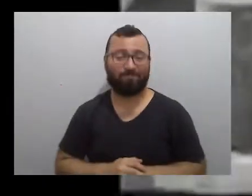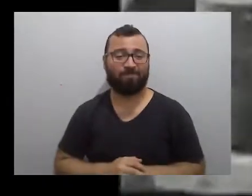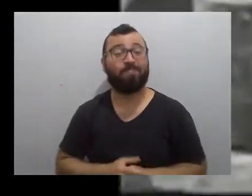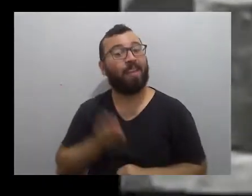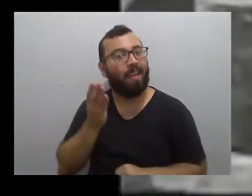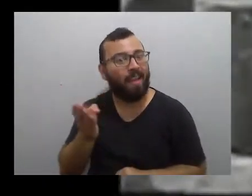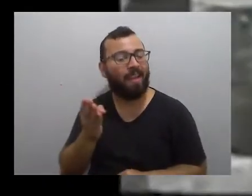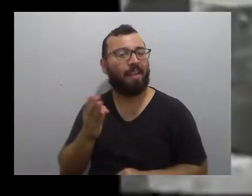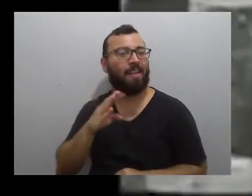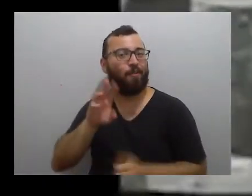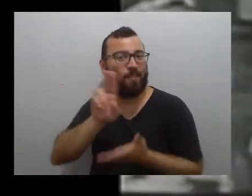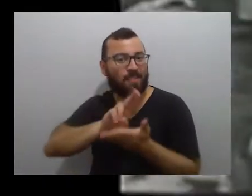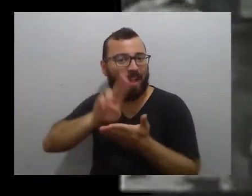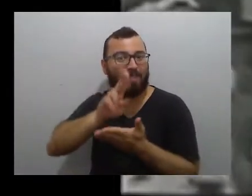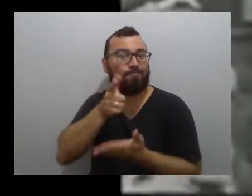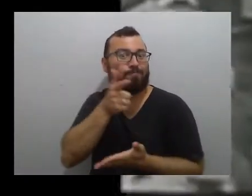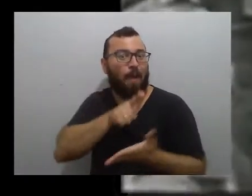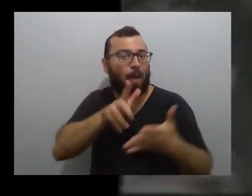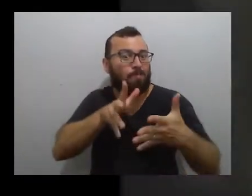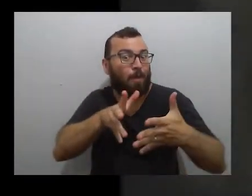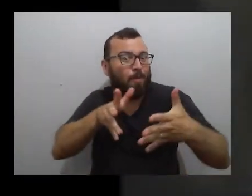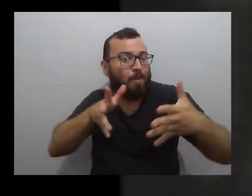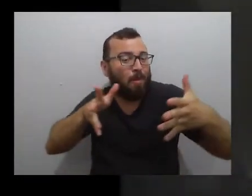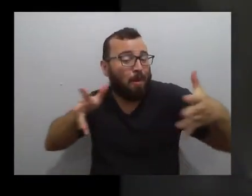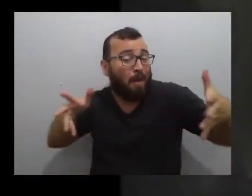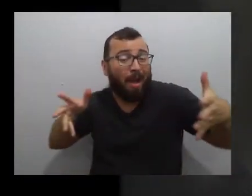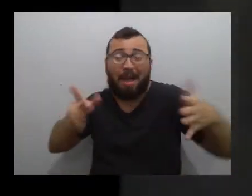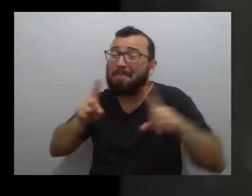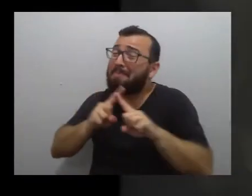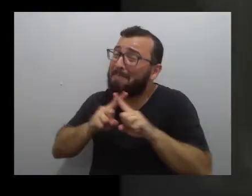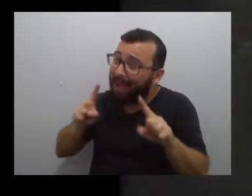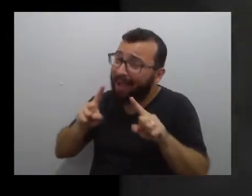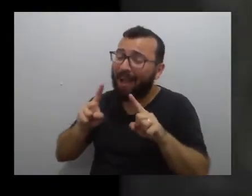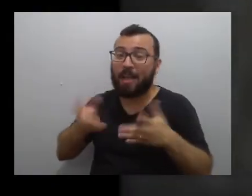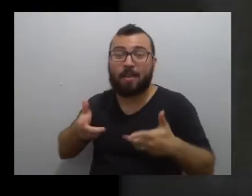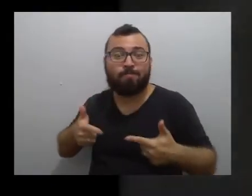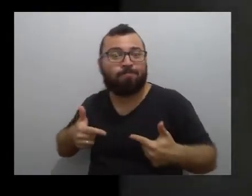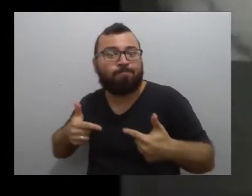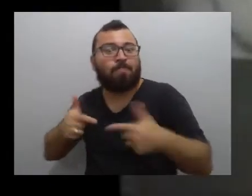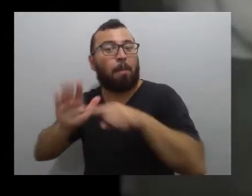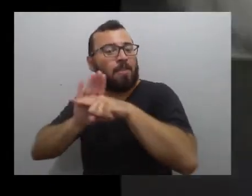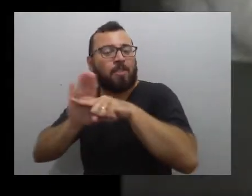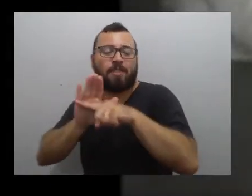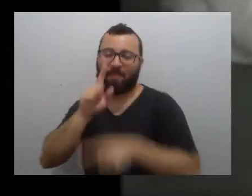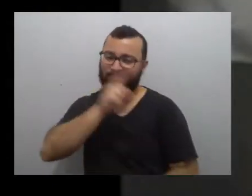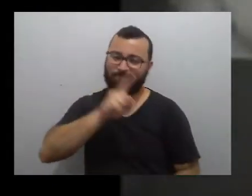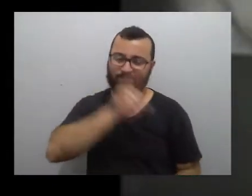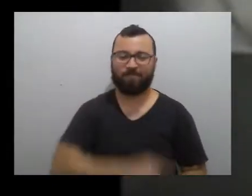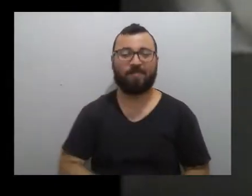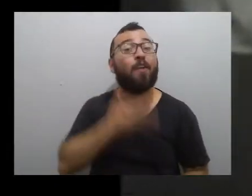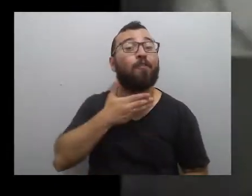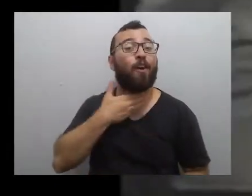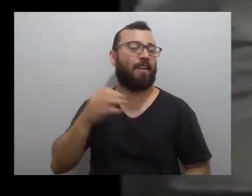do novo prédio da Escola Nacional de Química. Autoridades, professores e alunos assistem à cerimônia que marca o início de uma nova fase para o